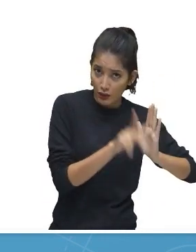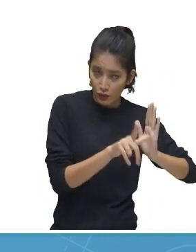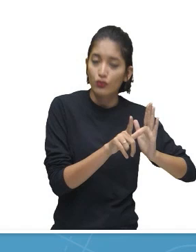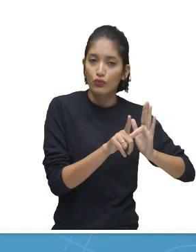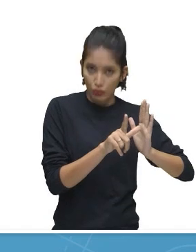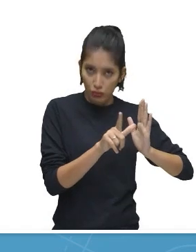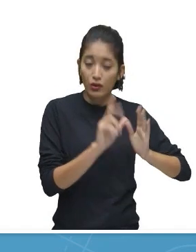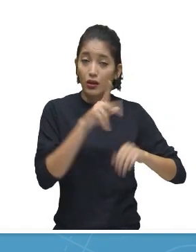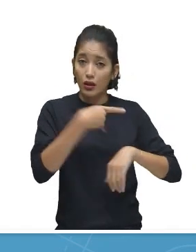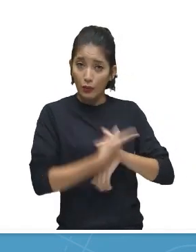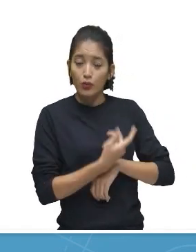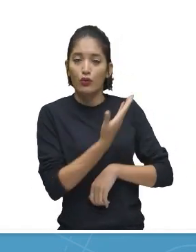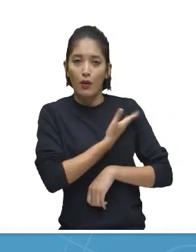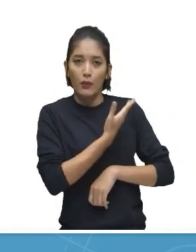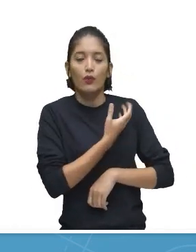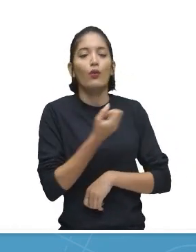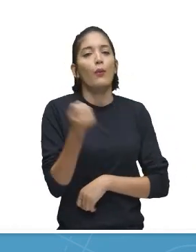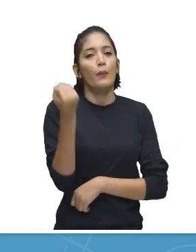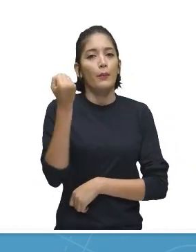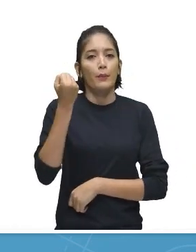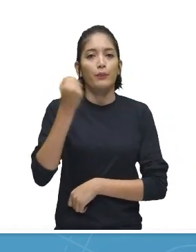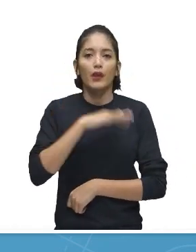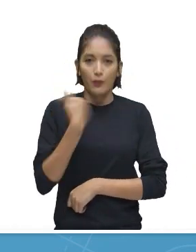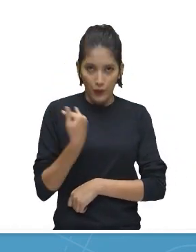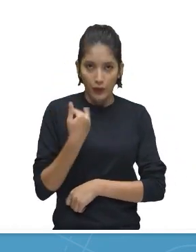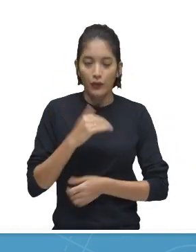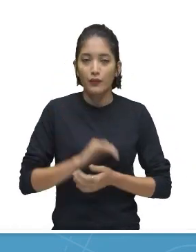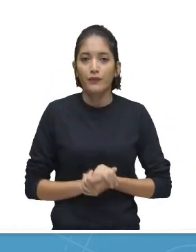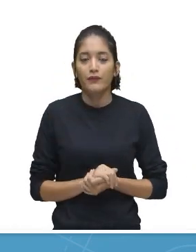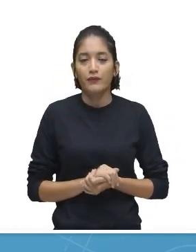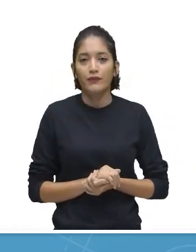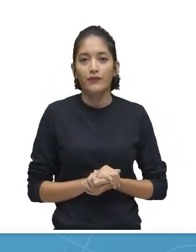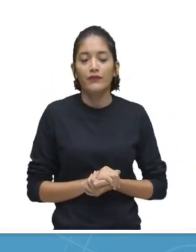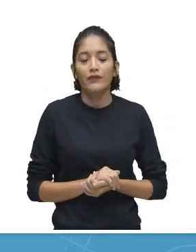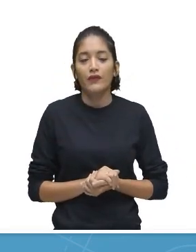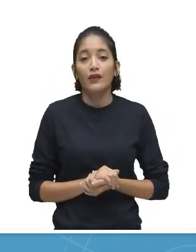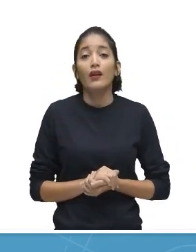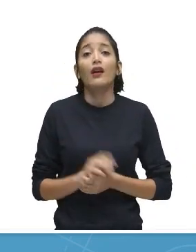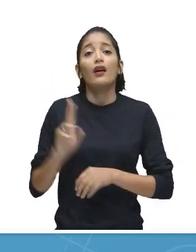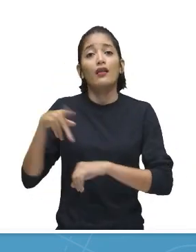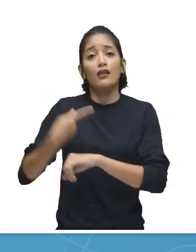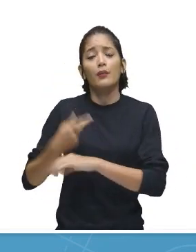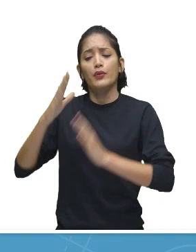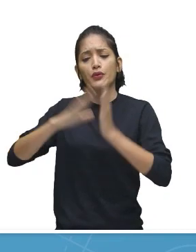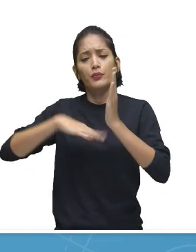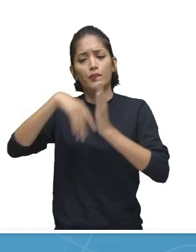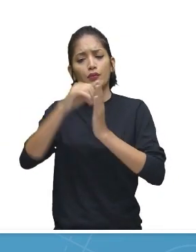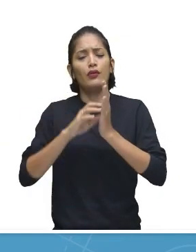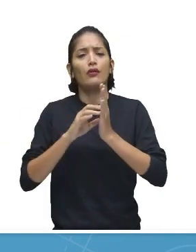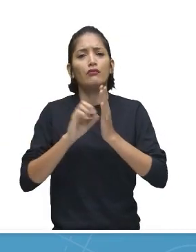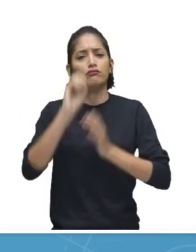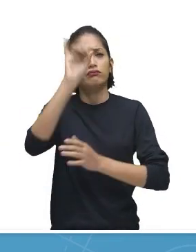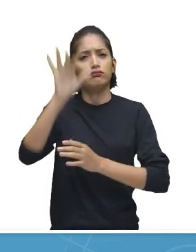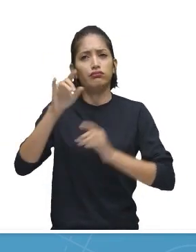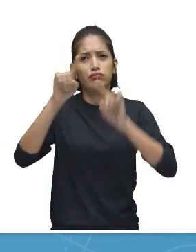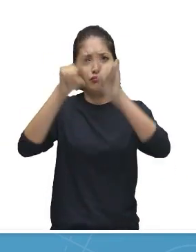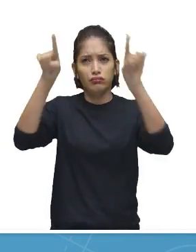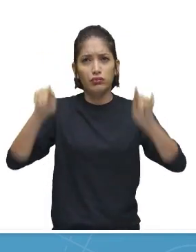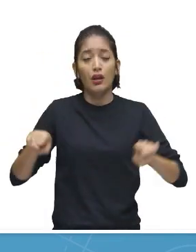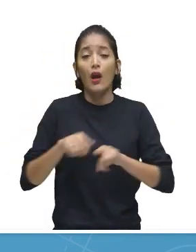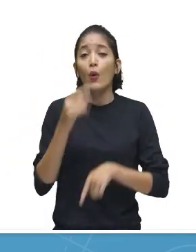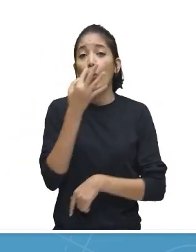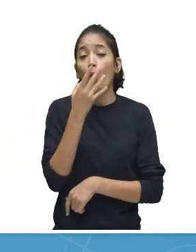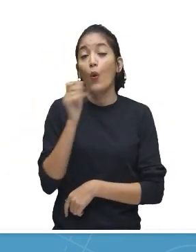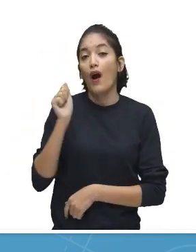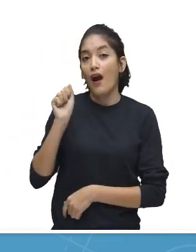grande amigo Casa Gema, que suicidou-se, e ele pintou ali as figuras em azul, né?